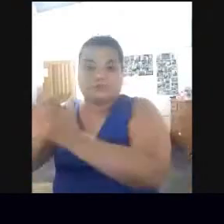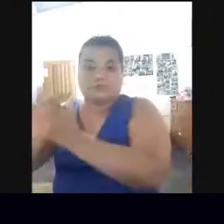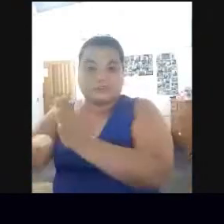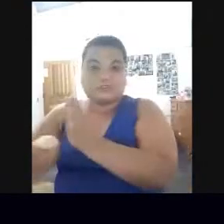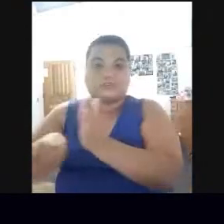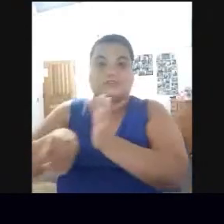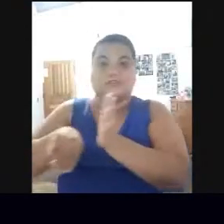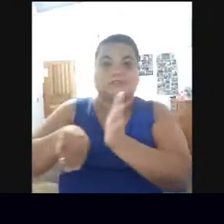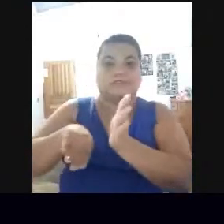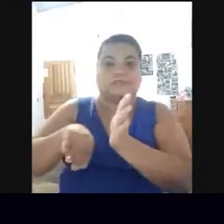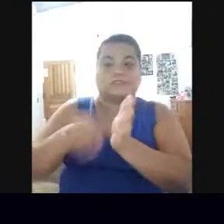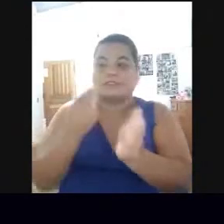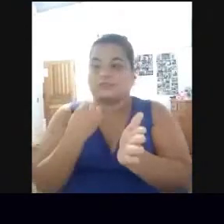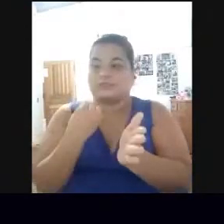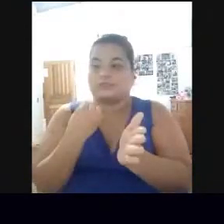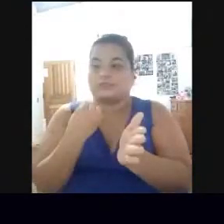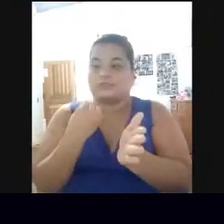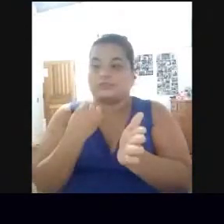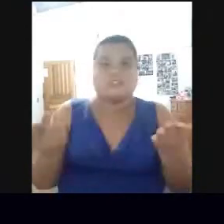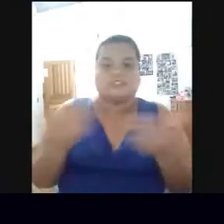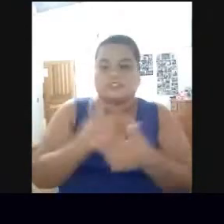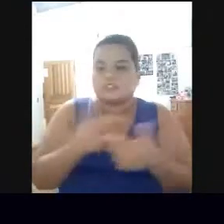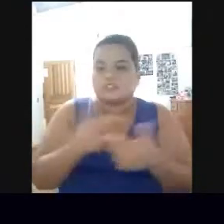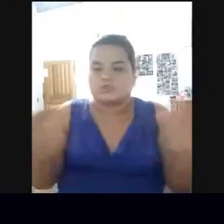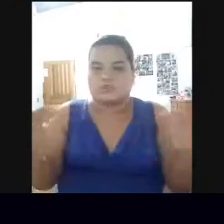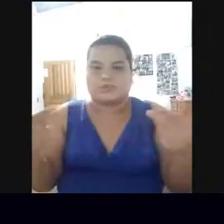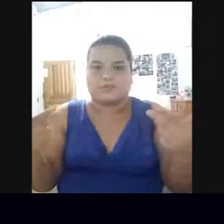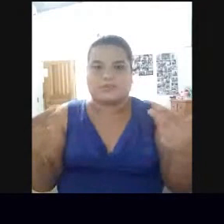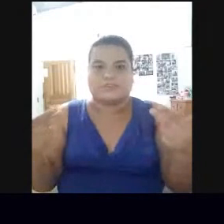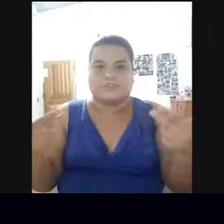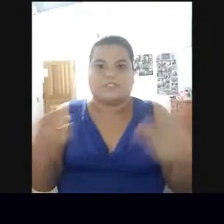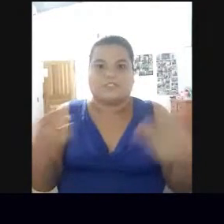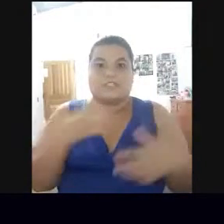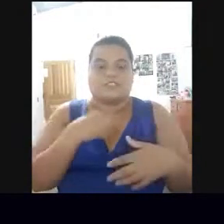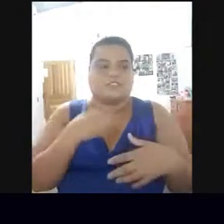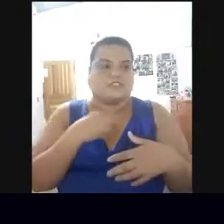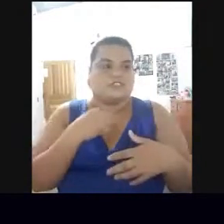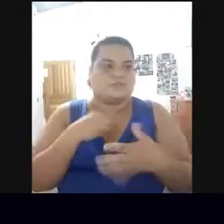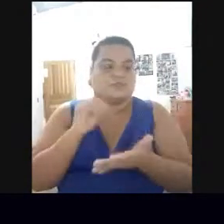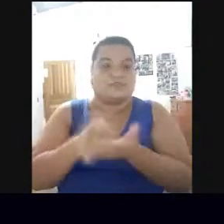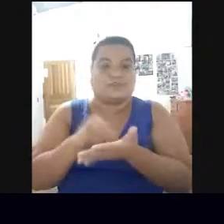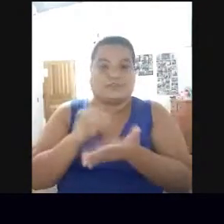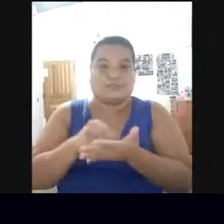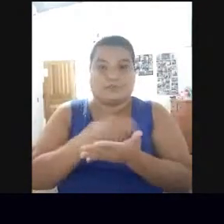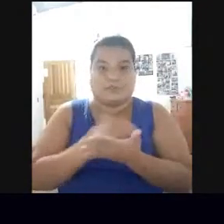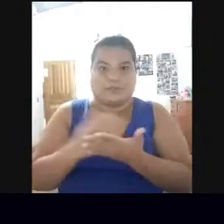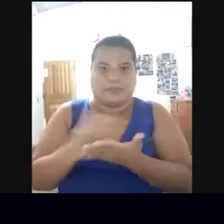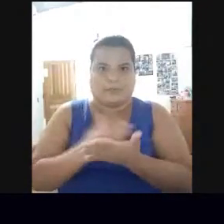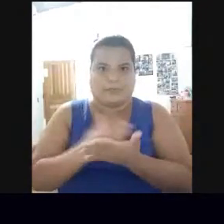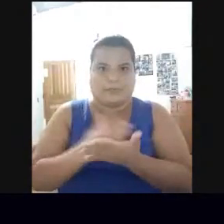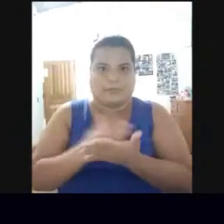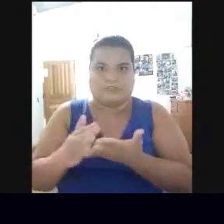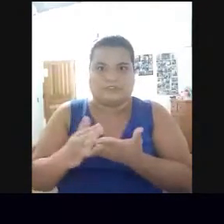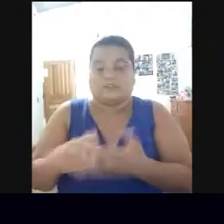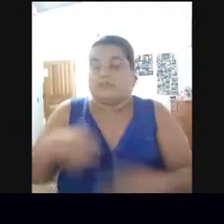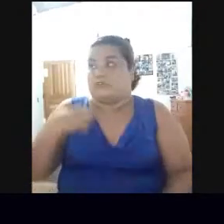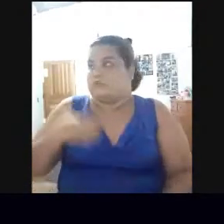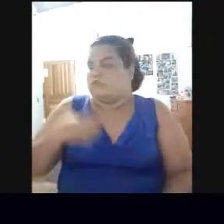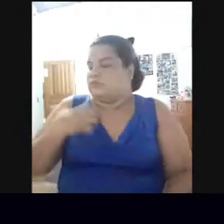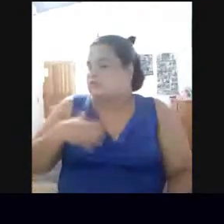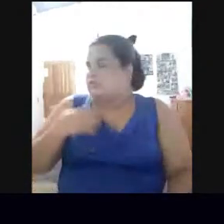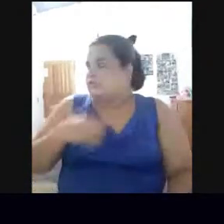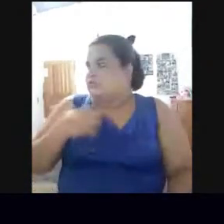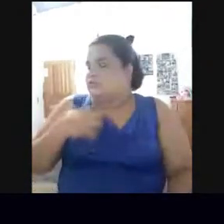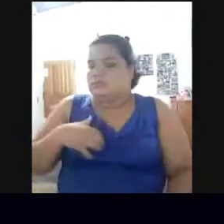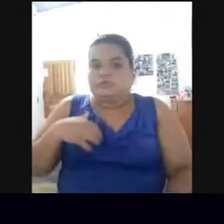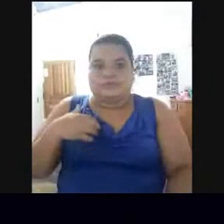a gente tem essa abstinência. Às vezes, talvez, no começo, ele vai ficar ainda mais irritado, ainda mais estressado.